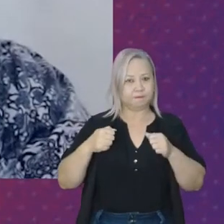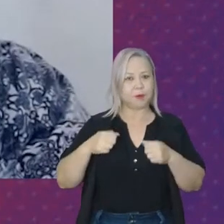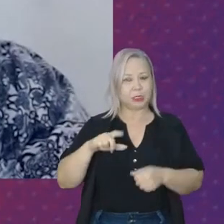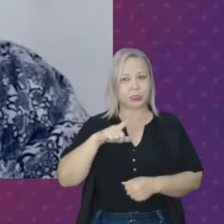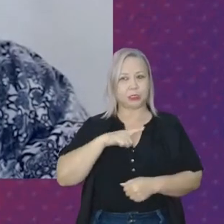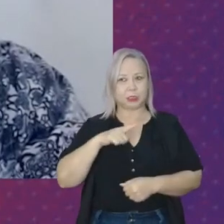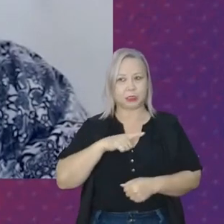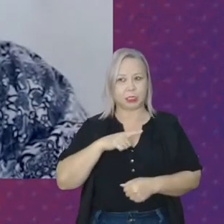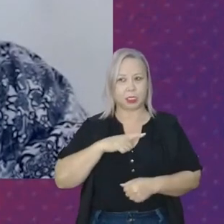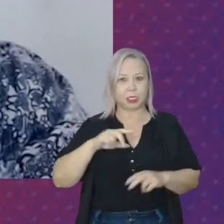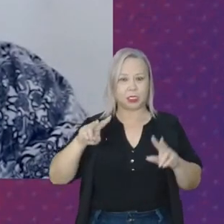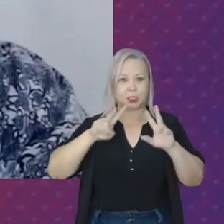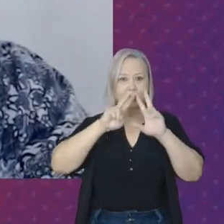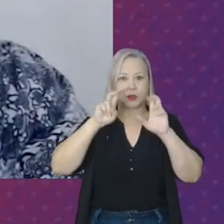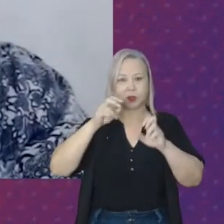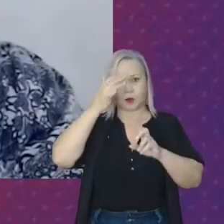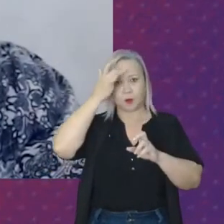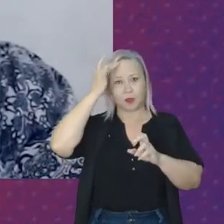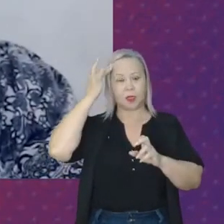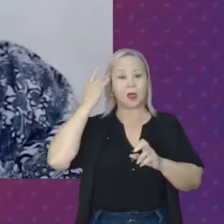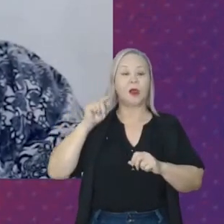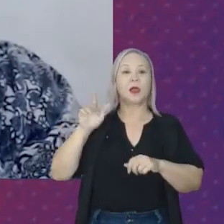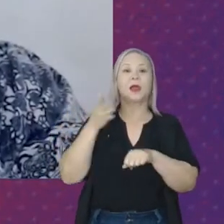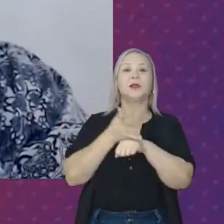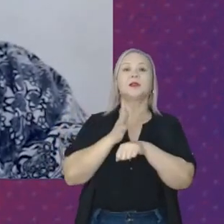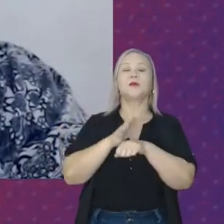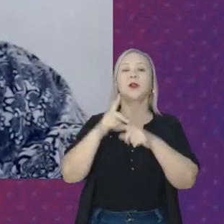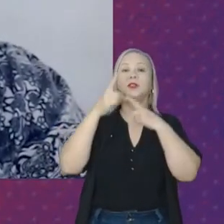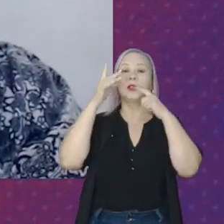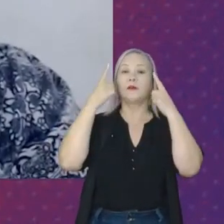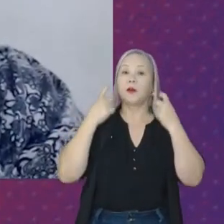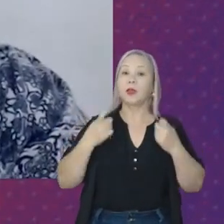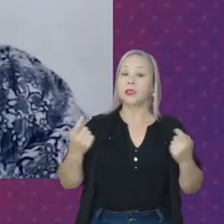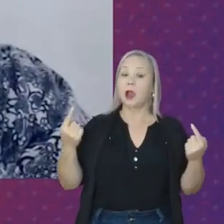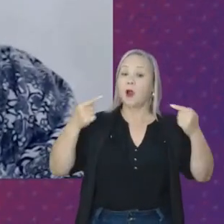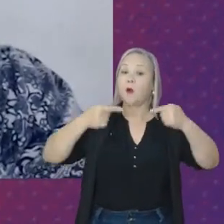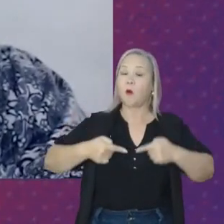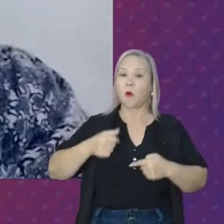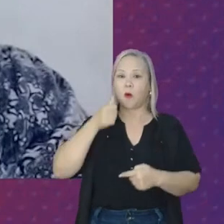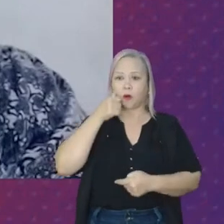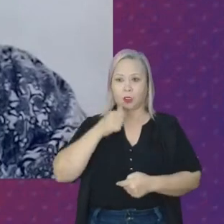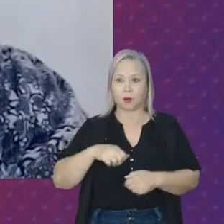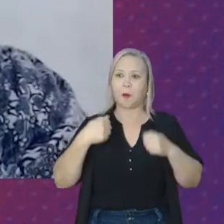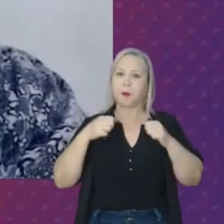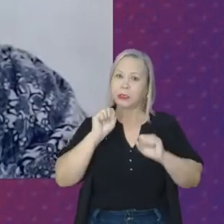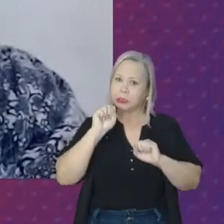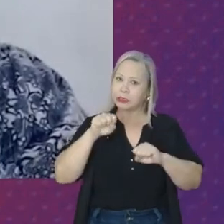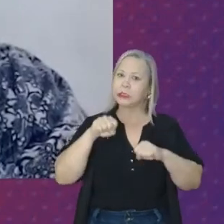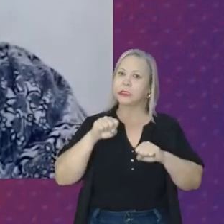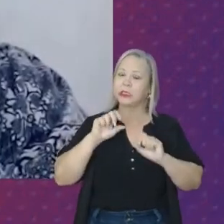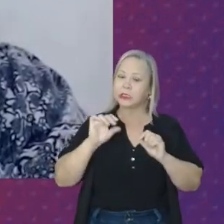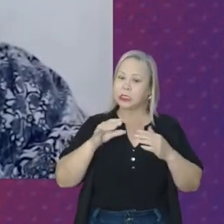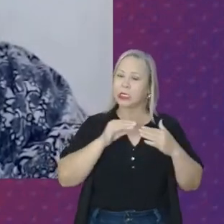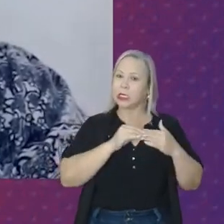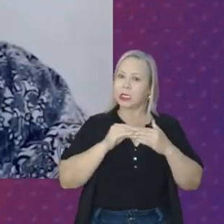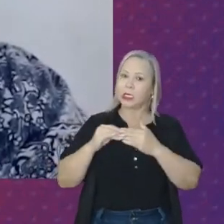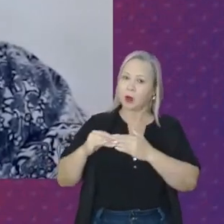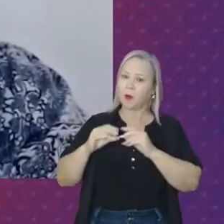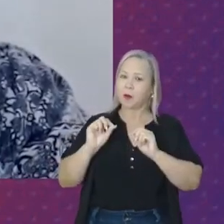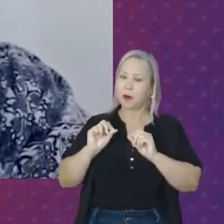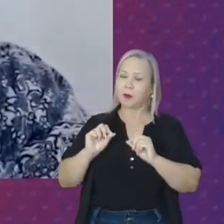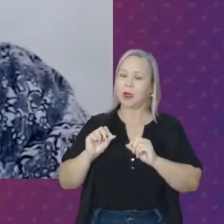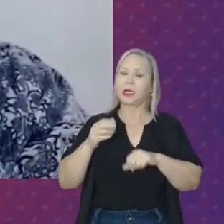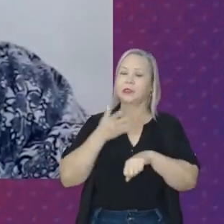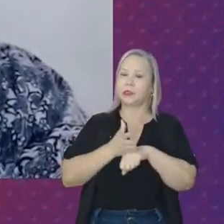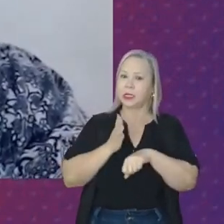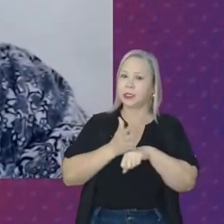sobre aqueles que praticam a violência contra as mulheres, precisa, sim, ter um acompanhamento para que essas